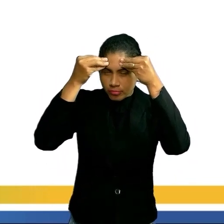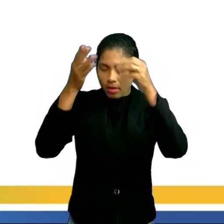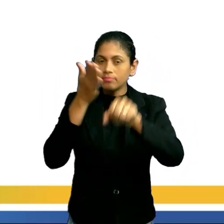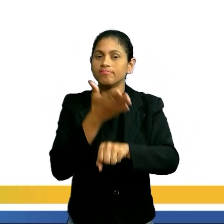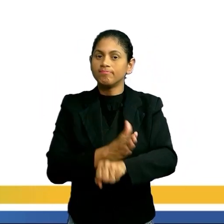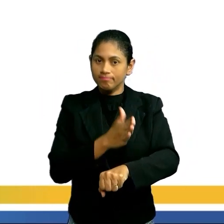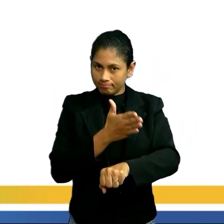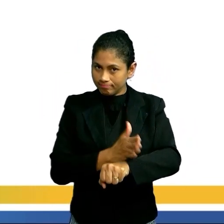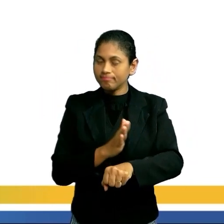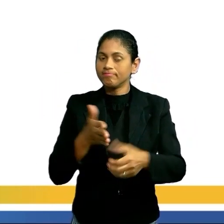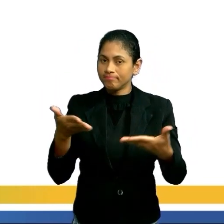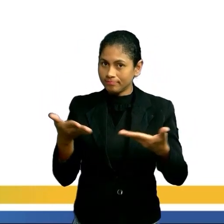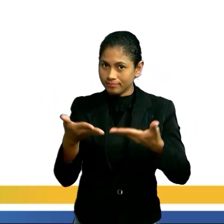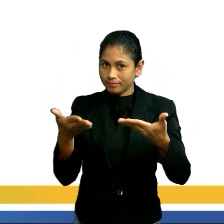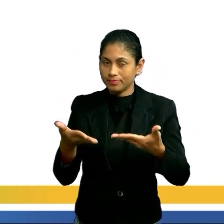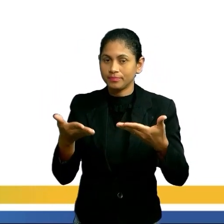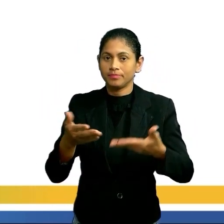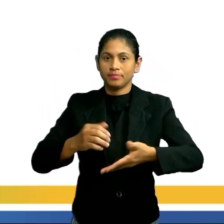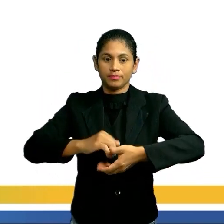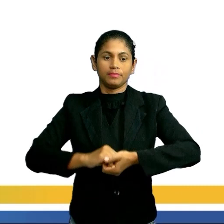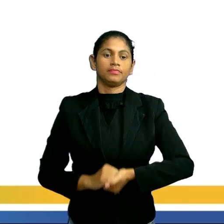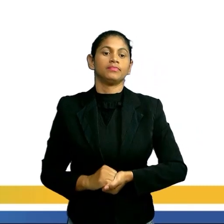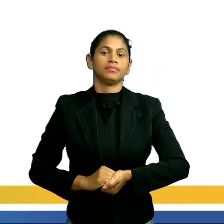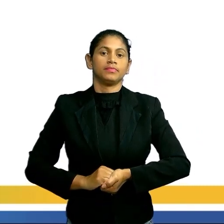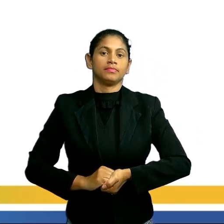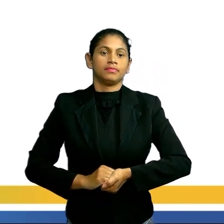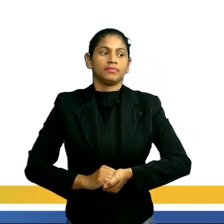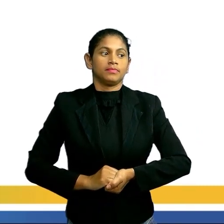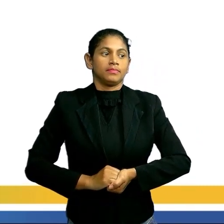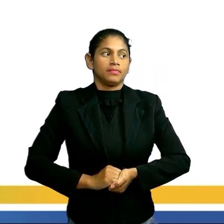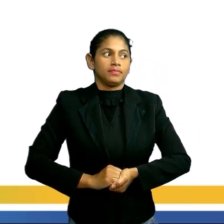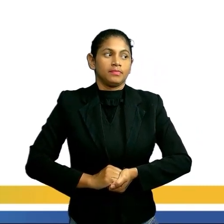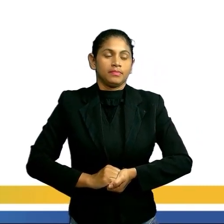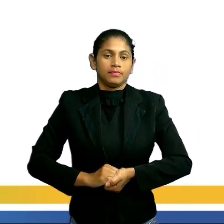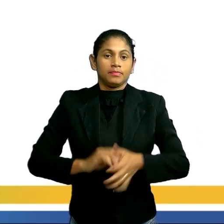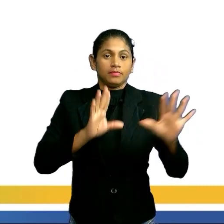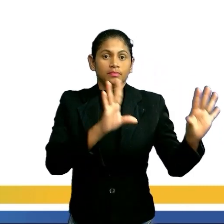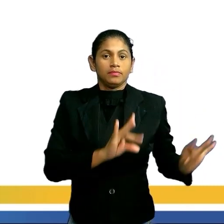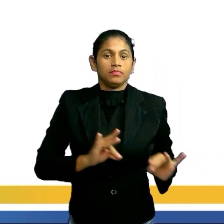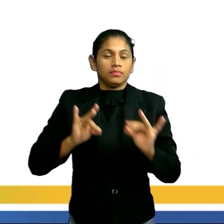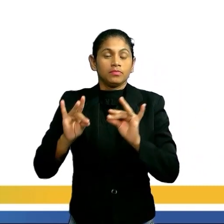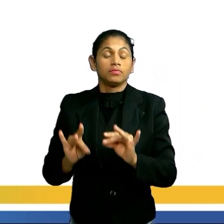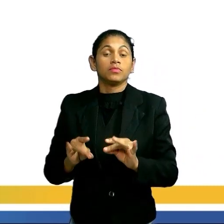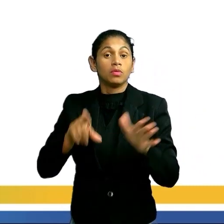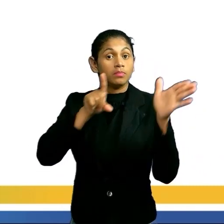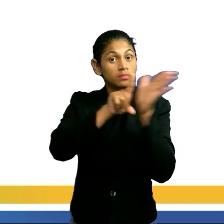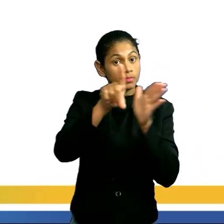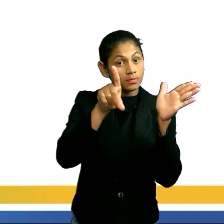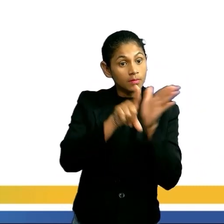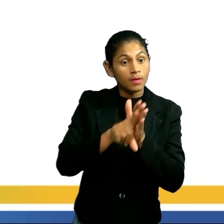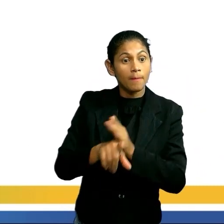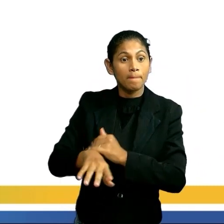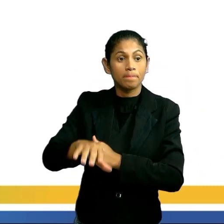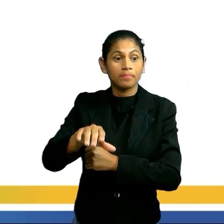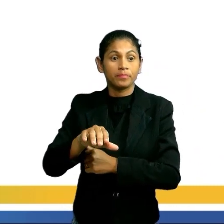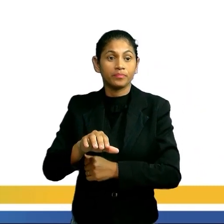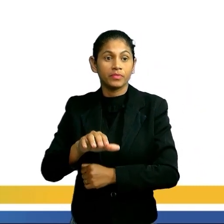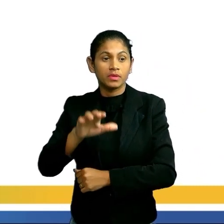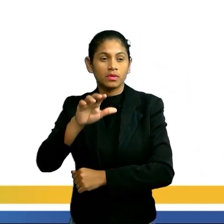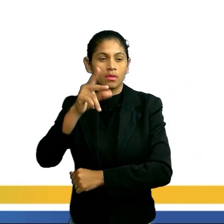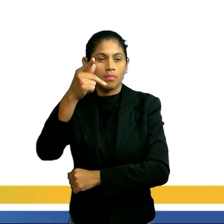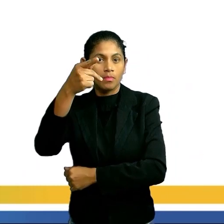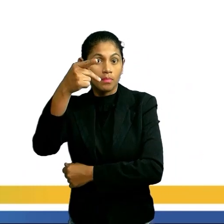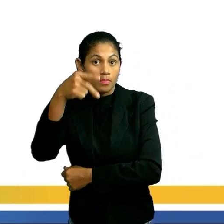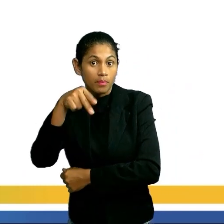em prática. Agora vamos exercitar a nossa cabecinha. Aí eu trago para vocês uma questão da PUC, né? Para a